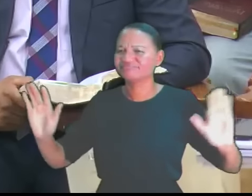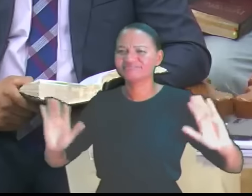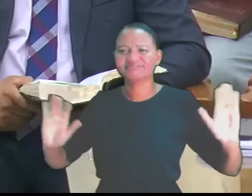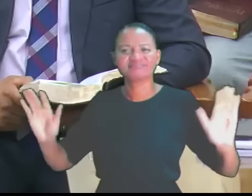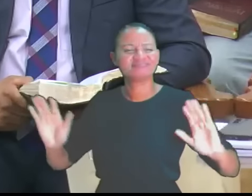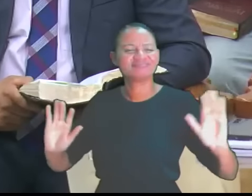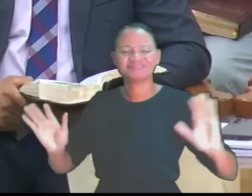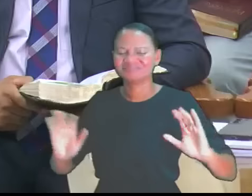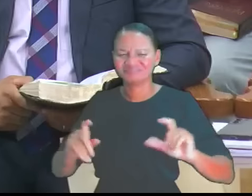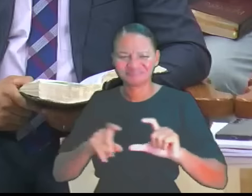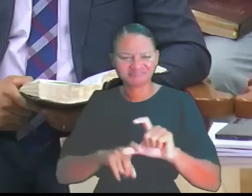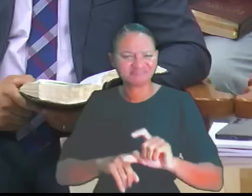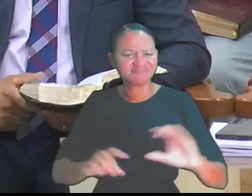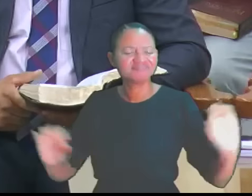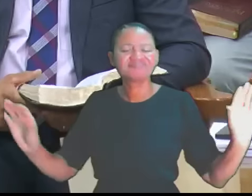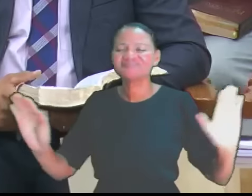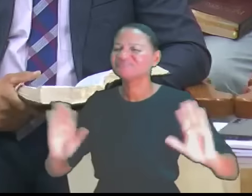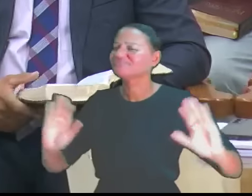De ninguém, irmão.